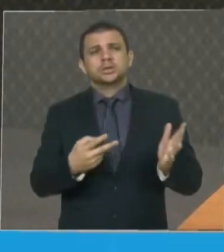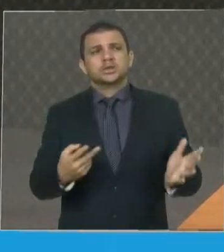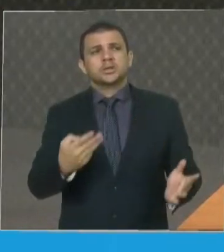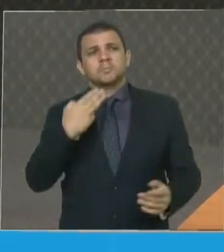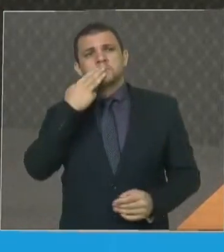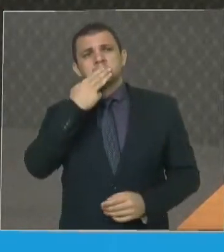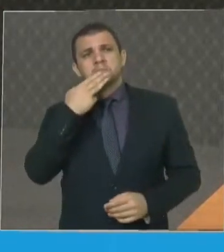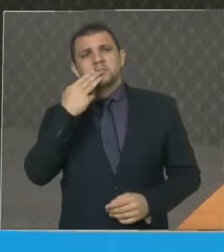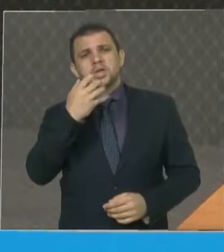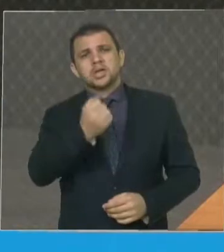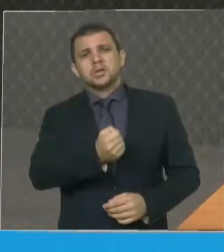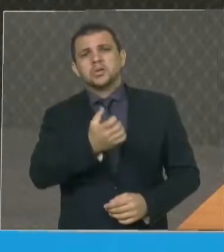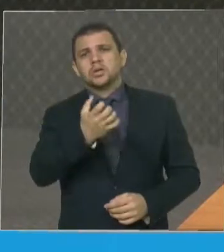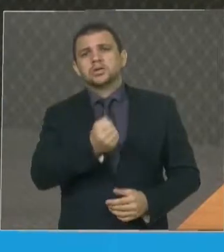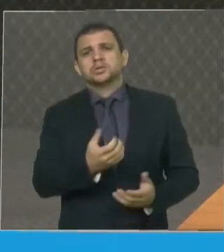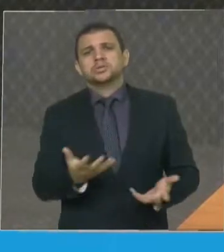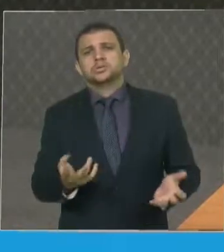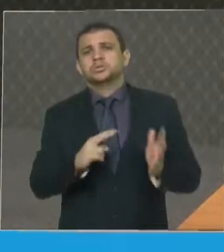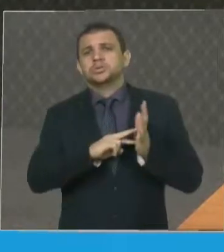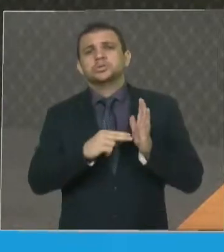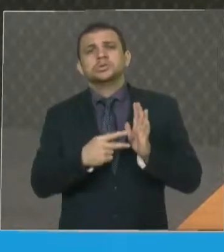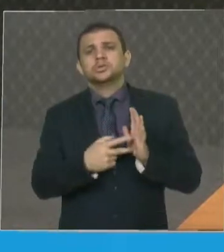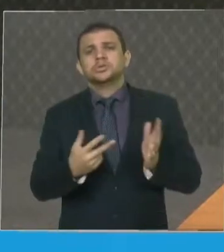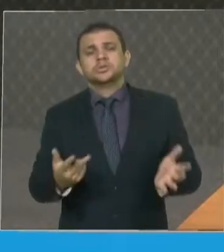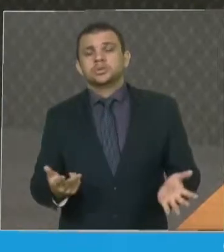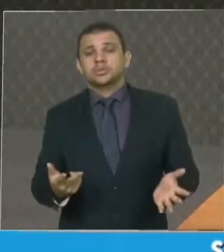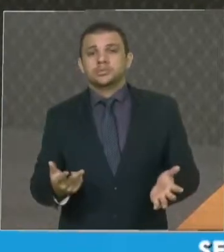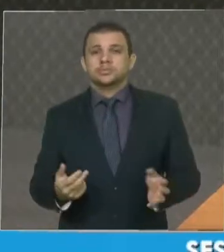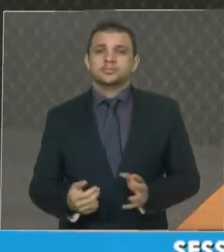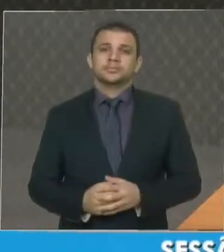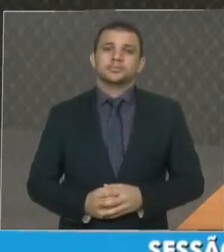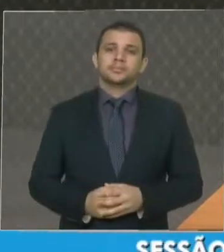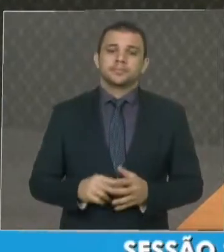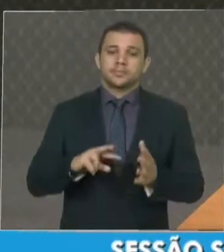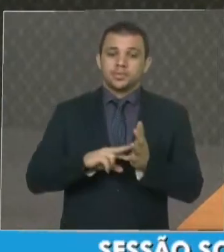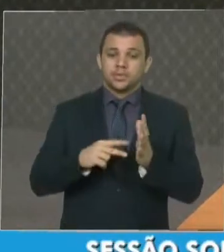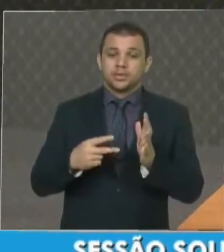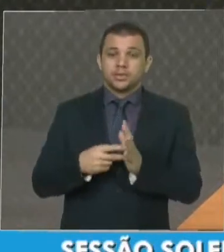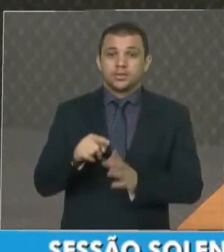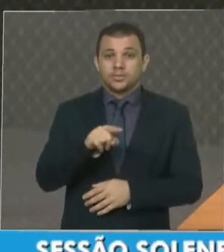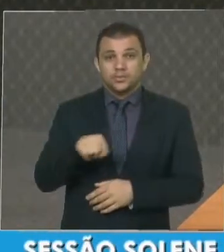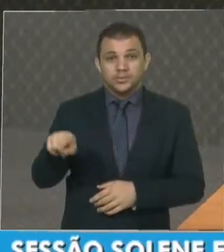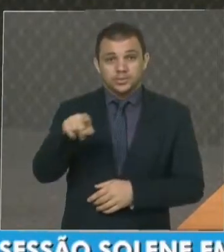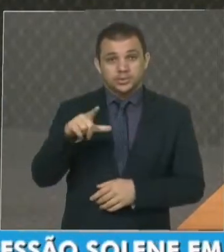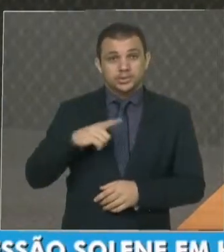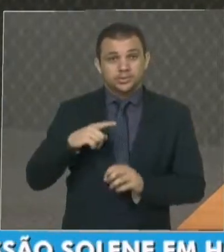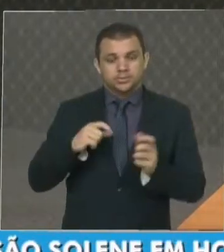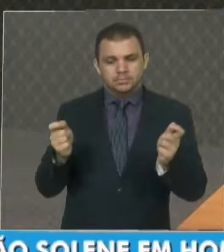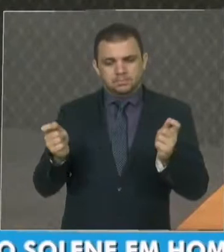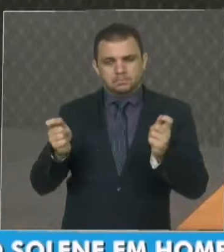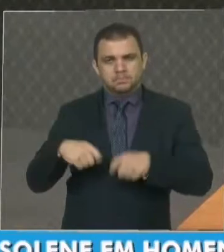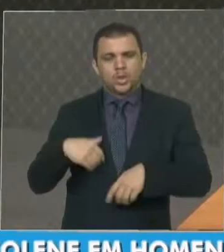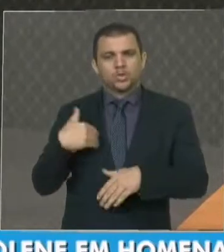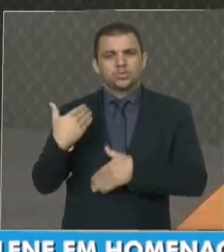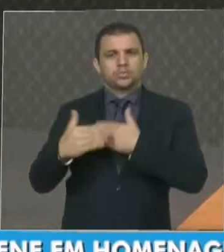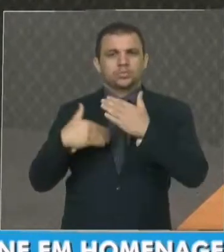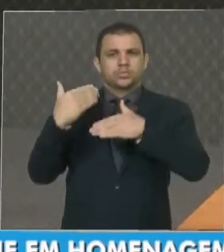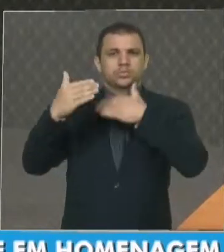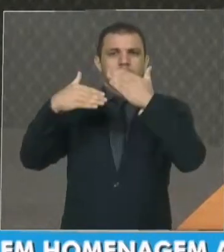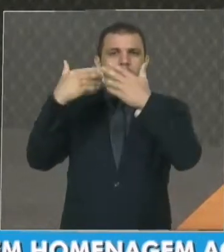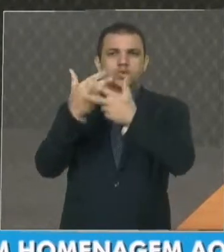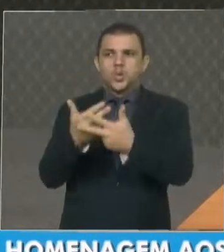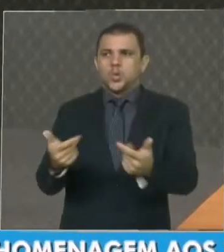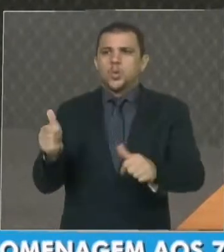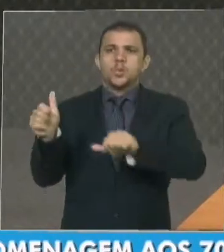Mel e leite. O que significa? Significa que vocês têm um potencial de fazer e